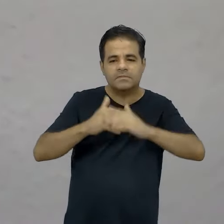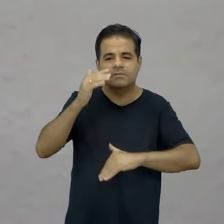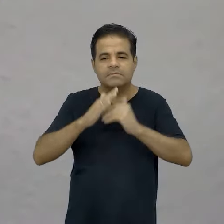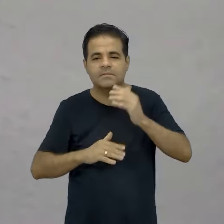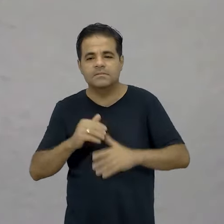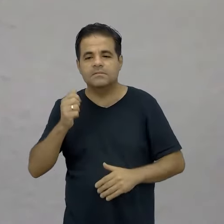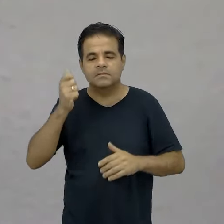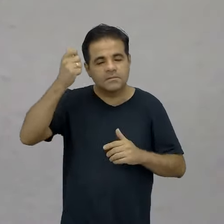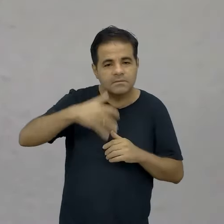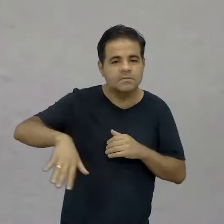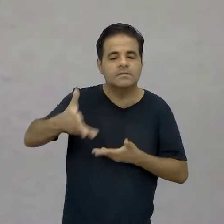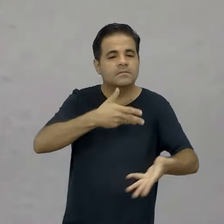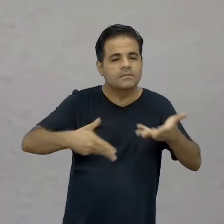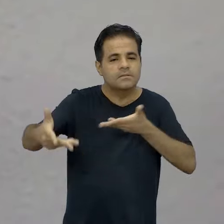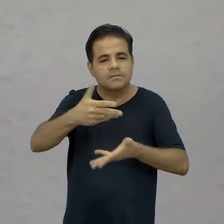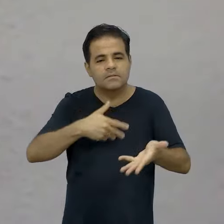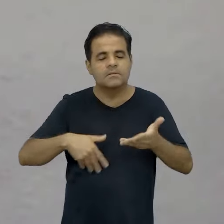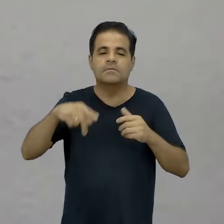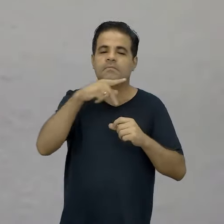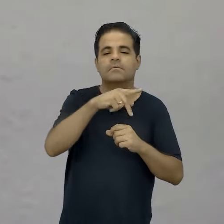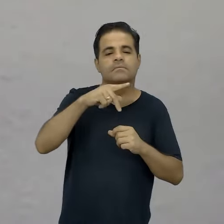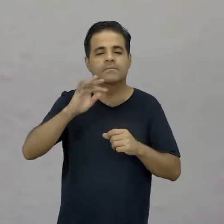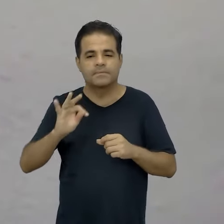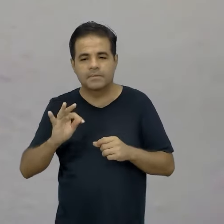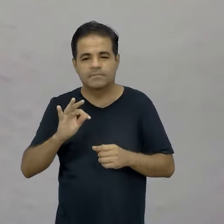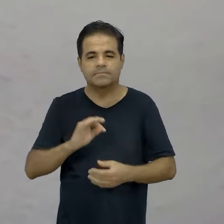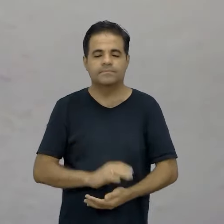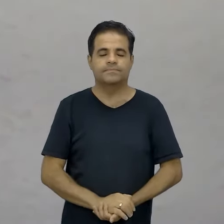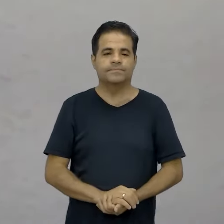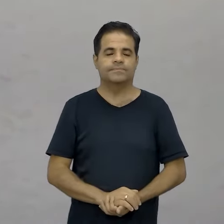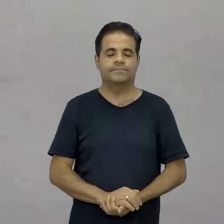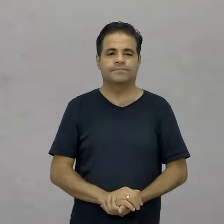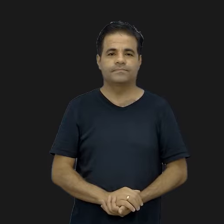com vocês aqui o nosso PPT.